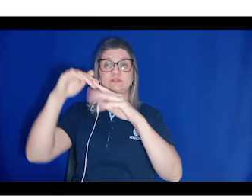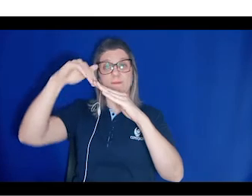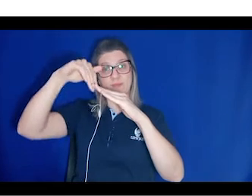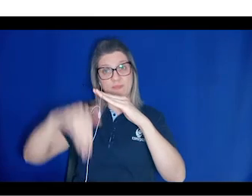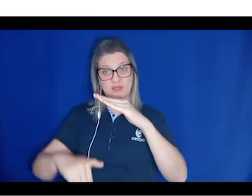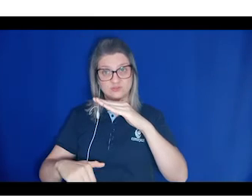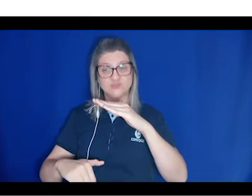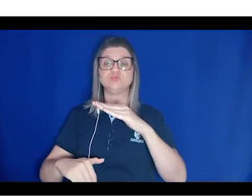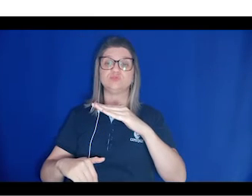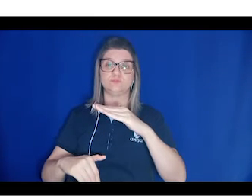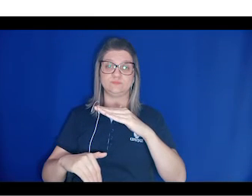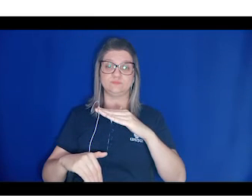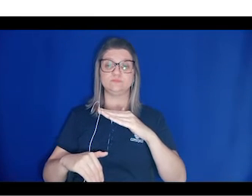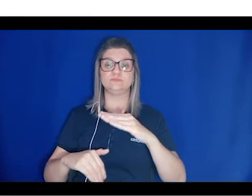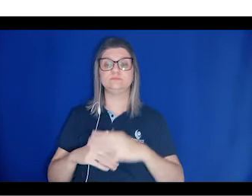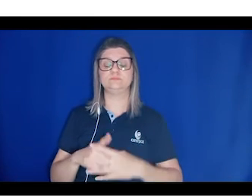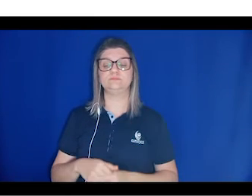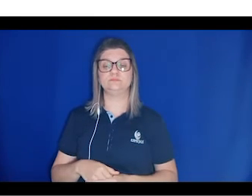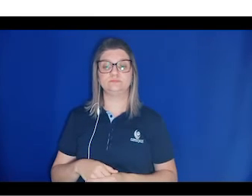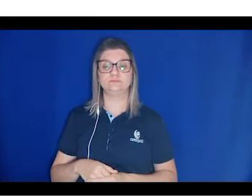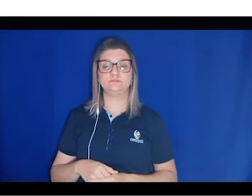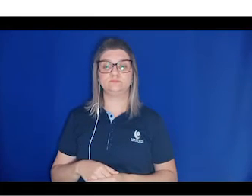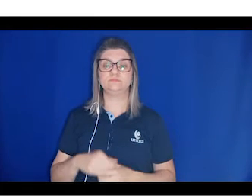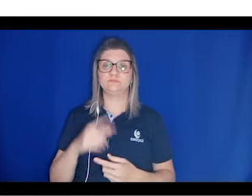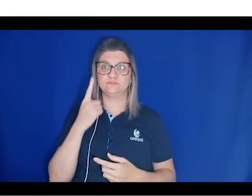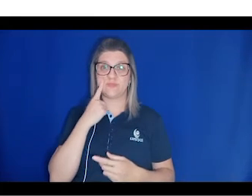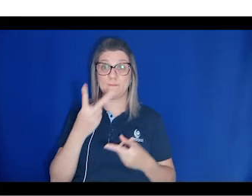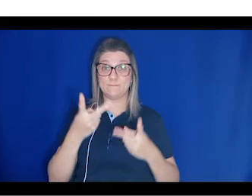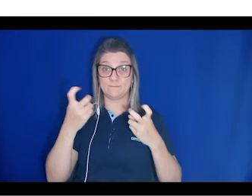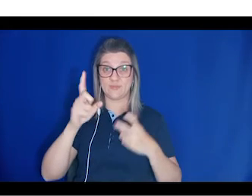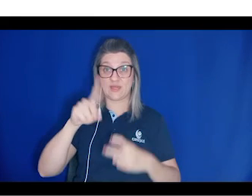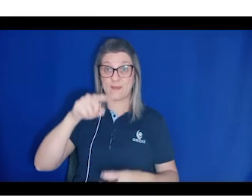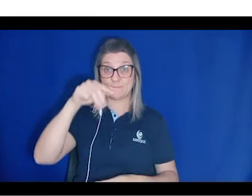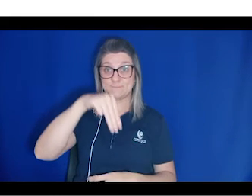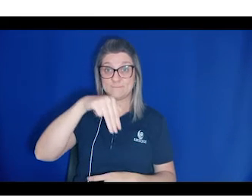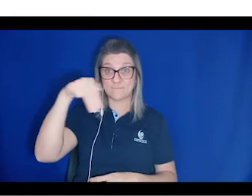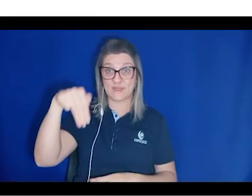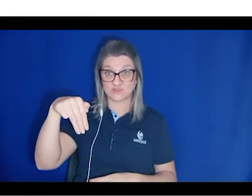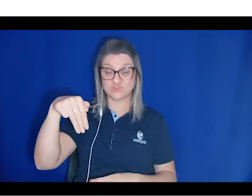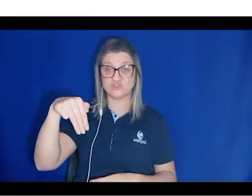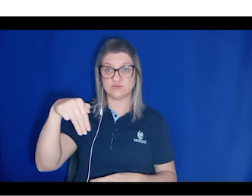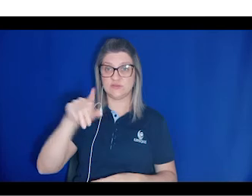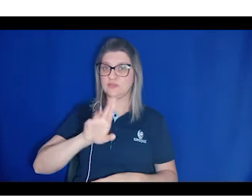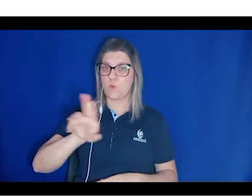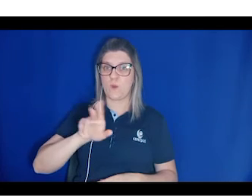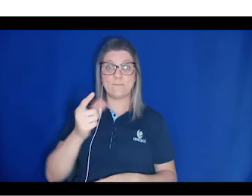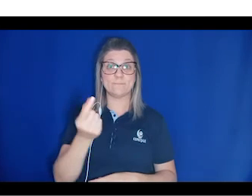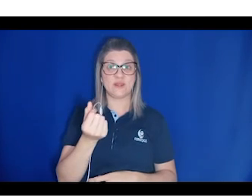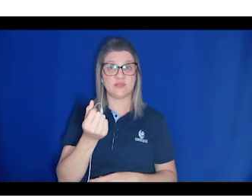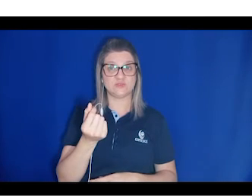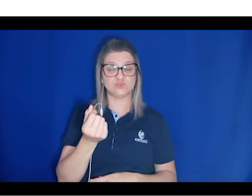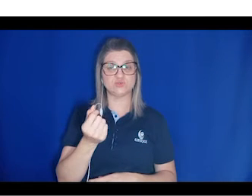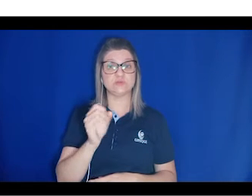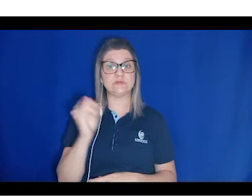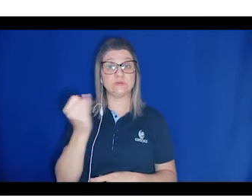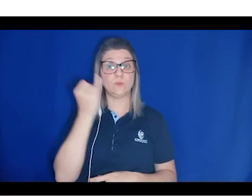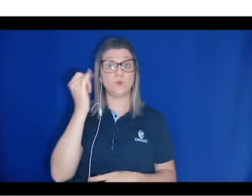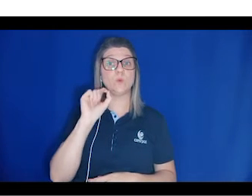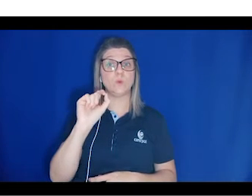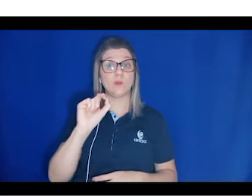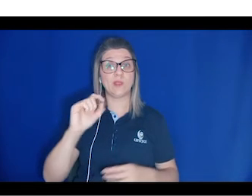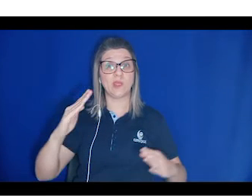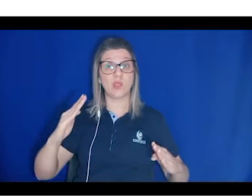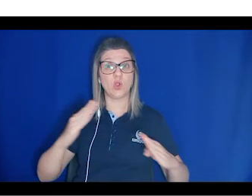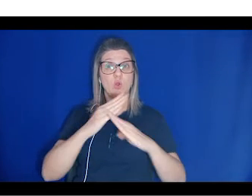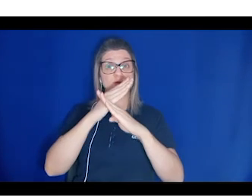Então, percebam. Então, nós trabalhamos com as médias, não mais com o preço. Portanto, o que interessa é quando as médias cruzam. Quando a